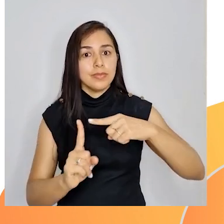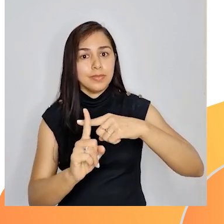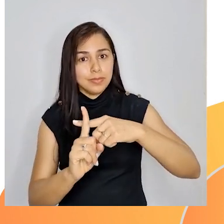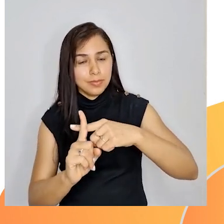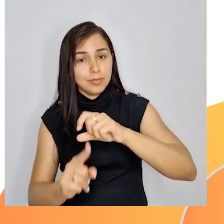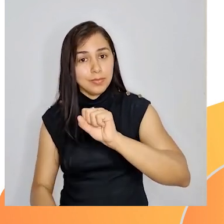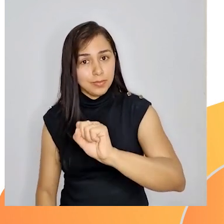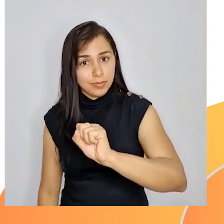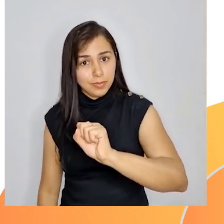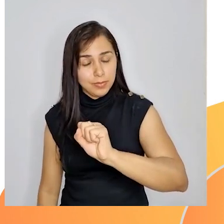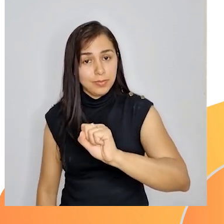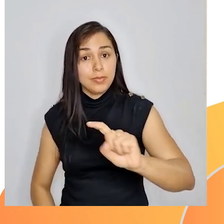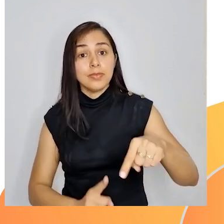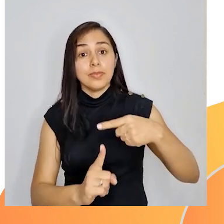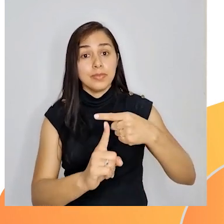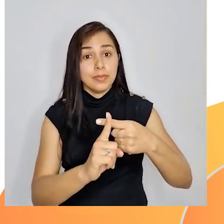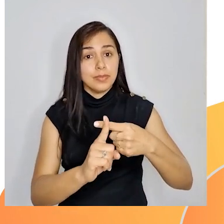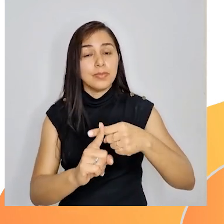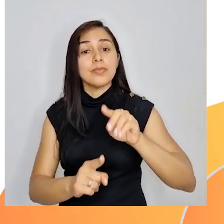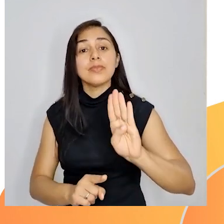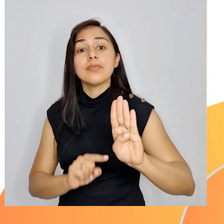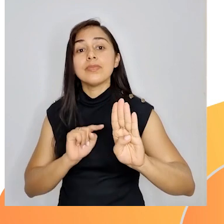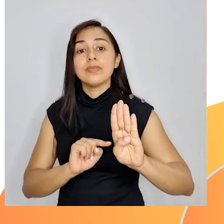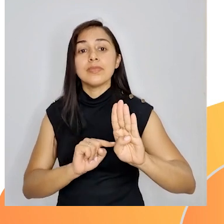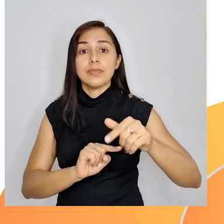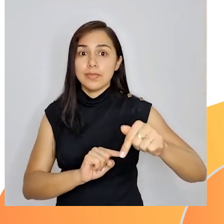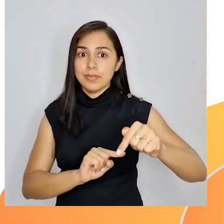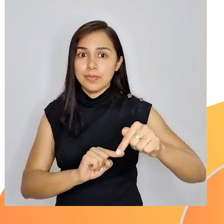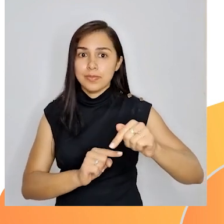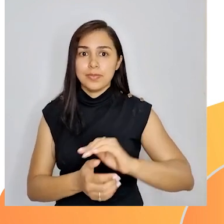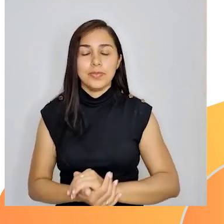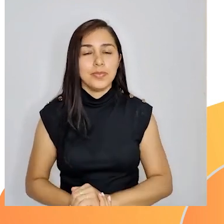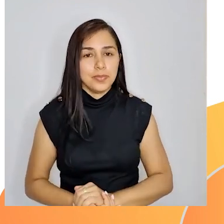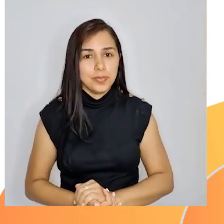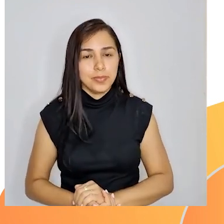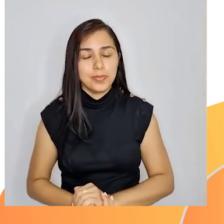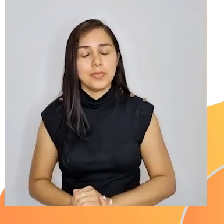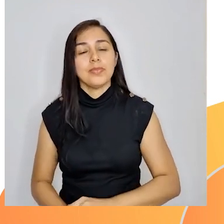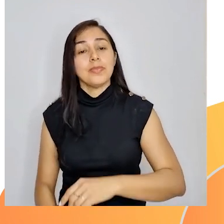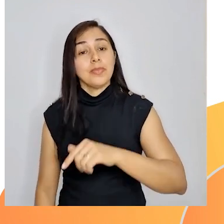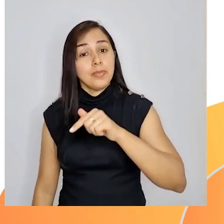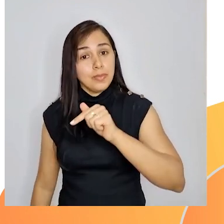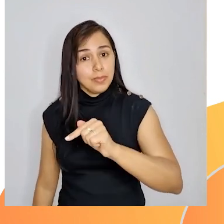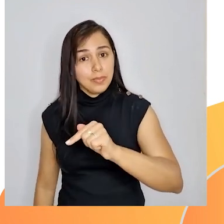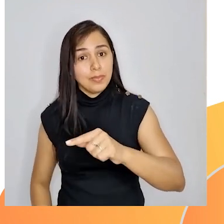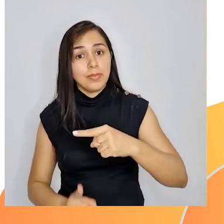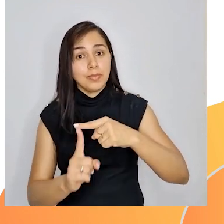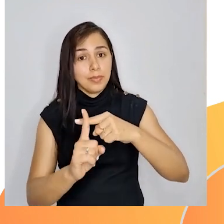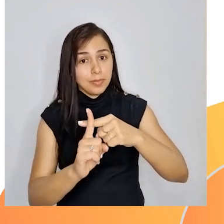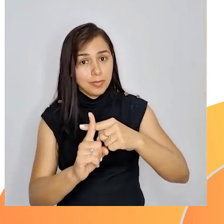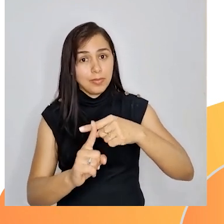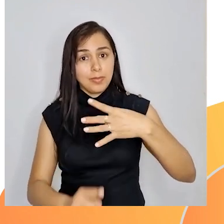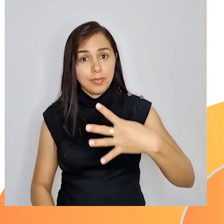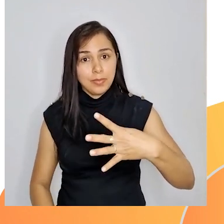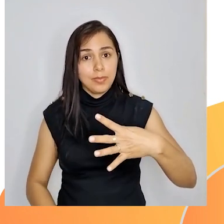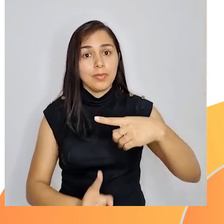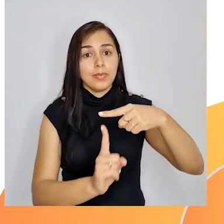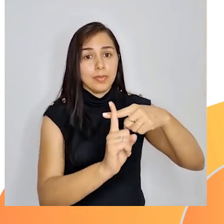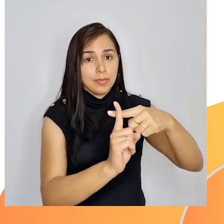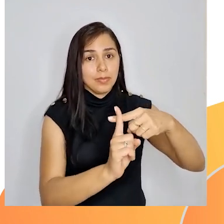o c nós vimos que é 4 então eu tenho 7 + 4 + 4